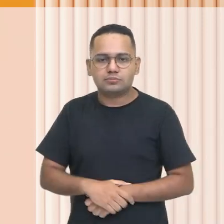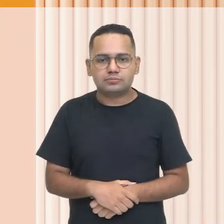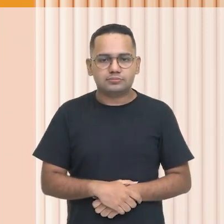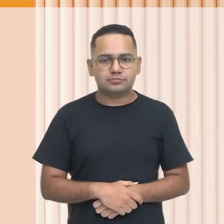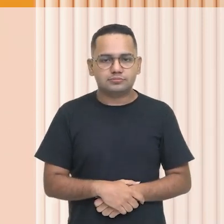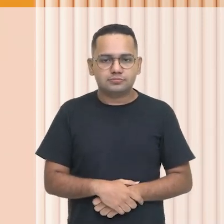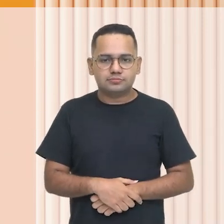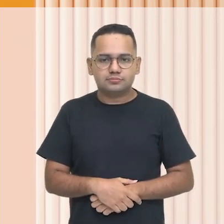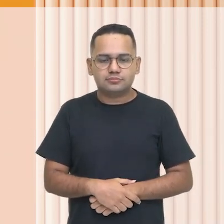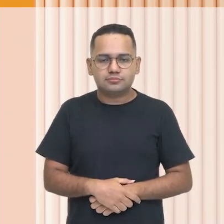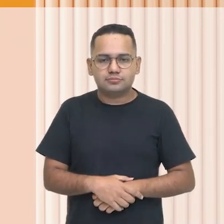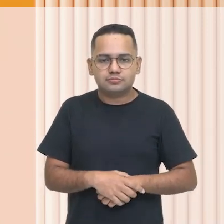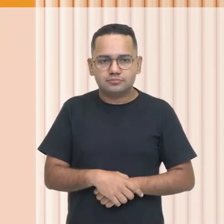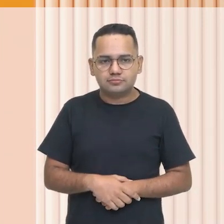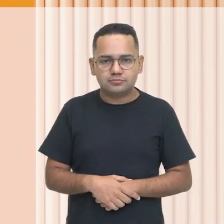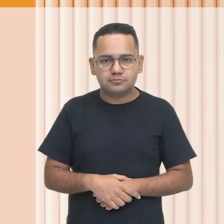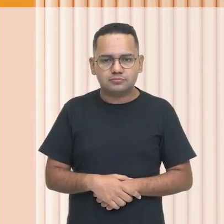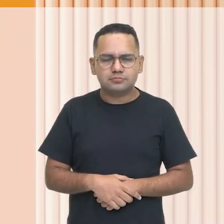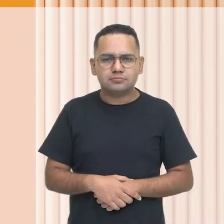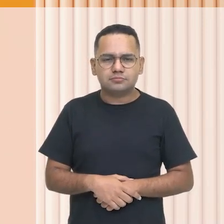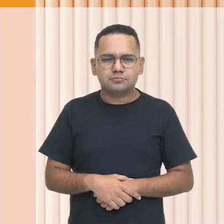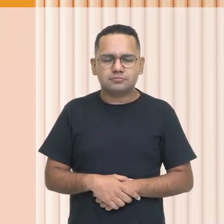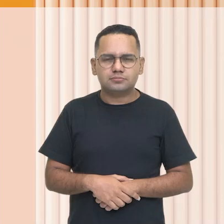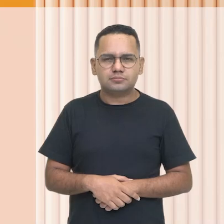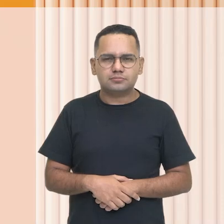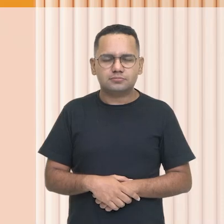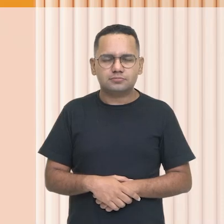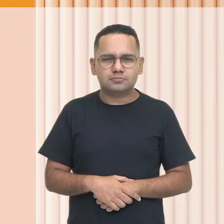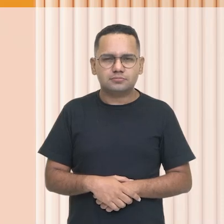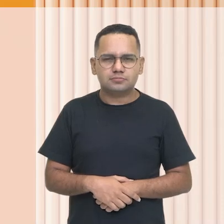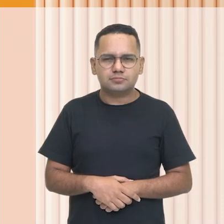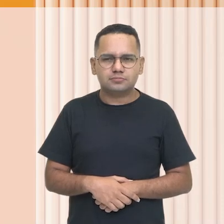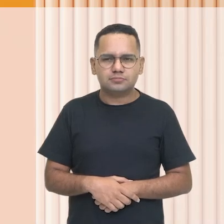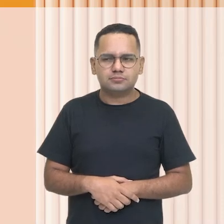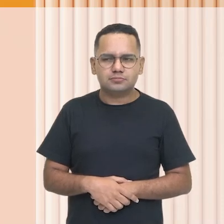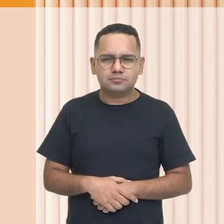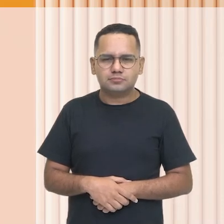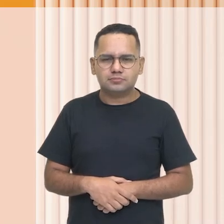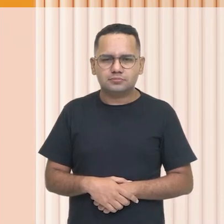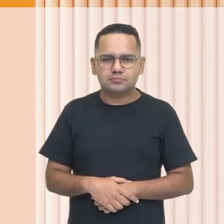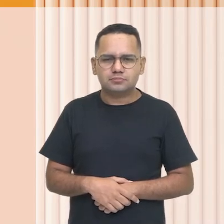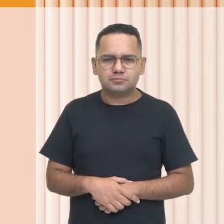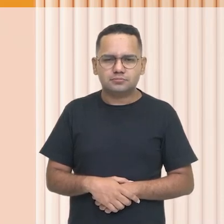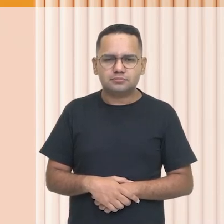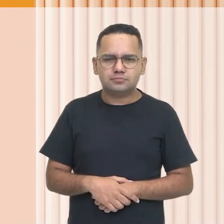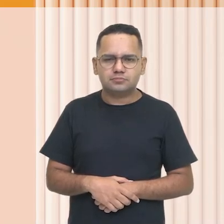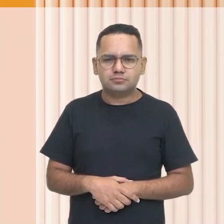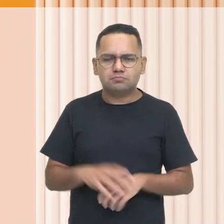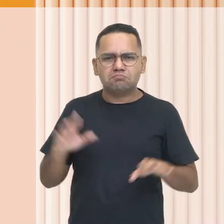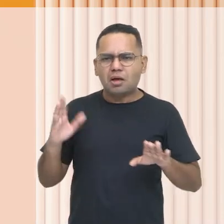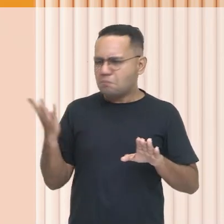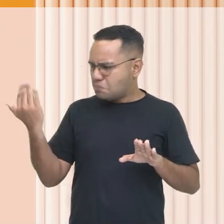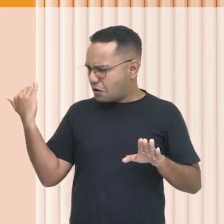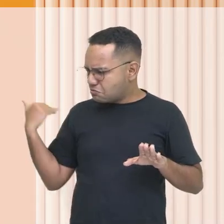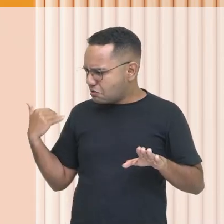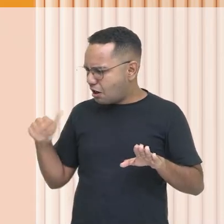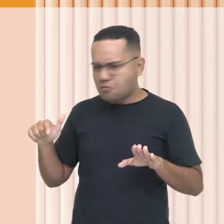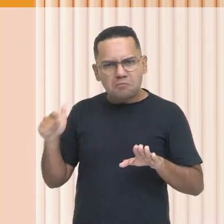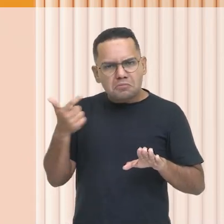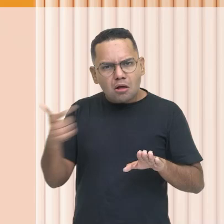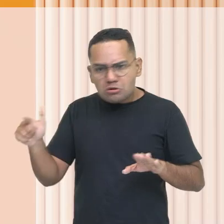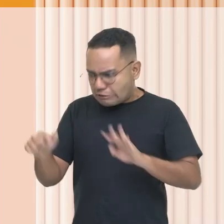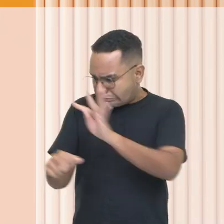ainda não havia, né, um avanço, principalmente no processo de fertilização dos